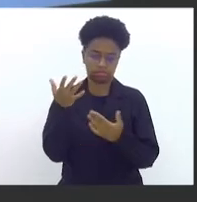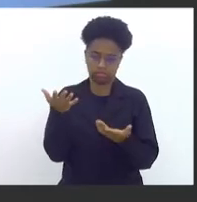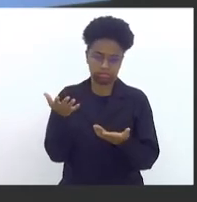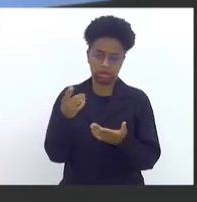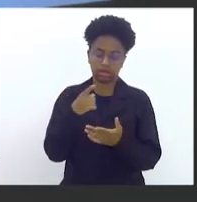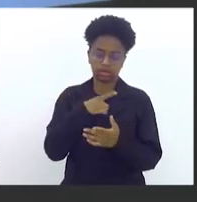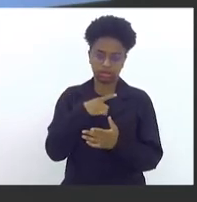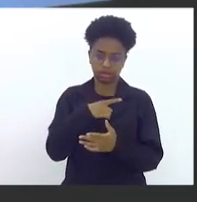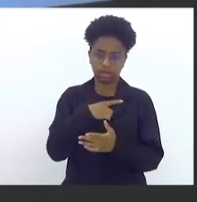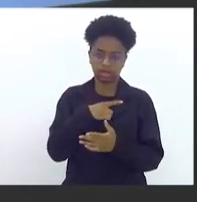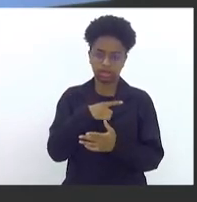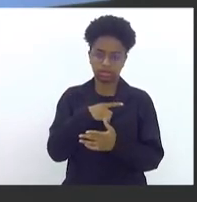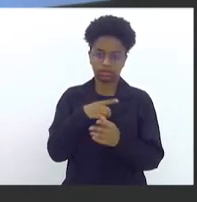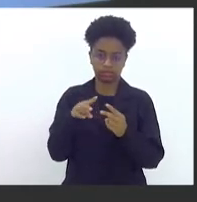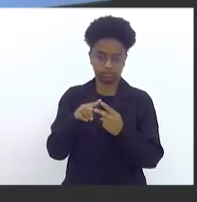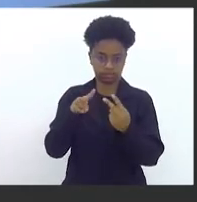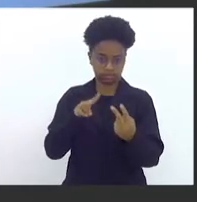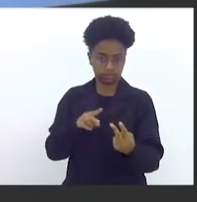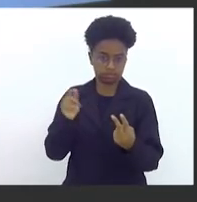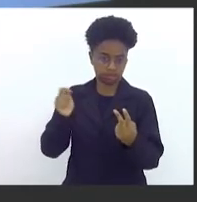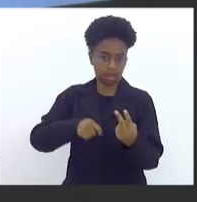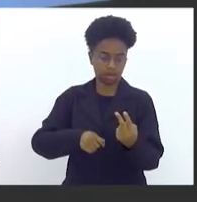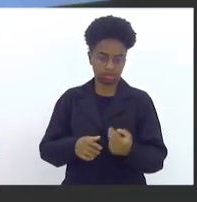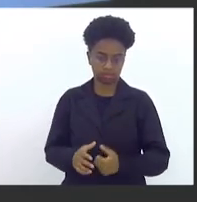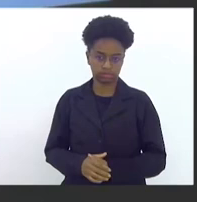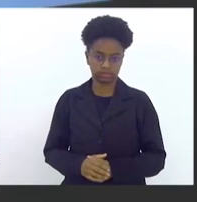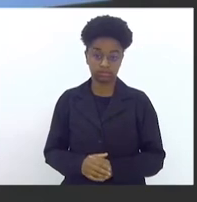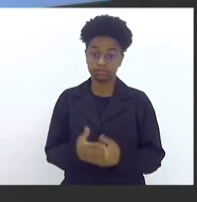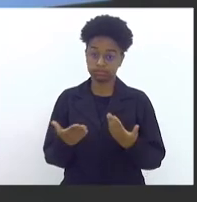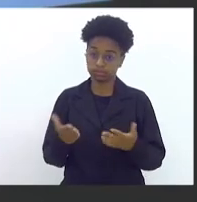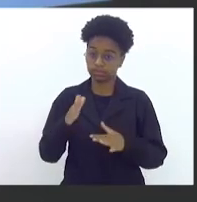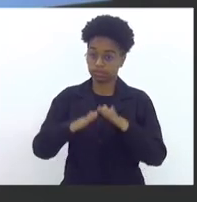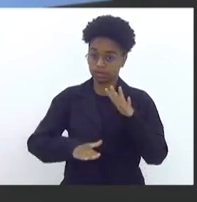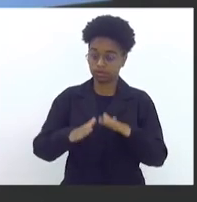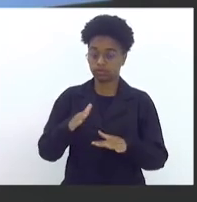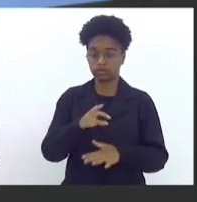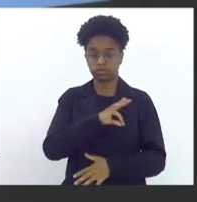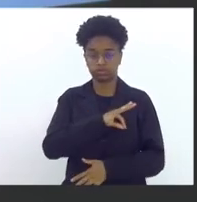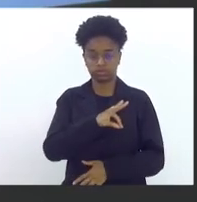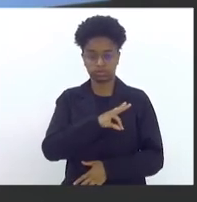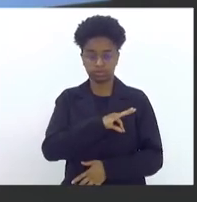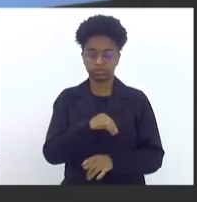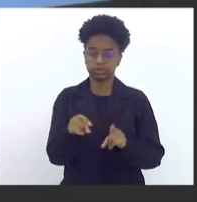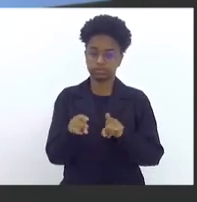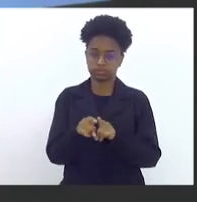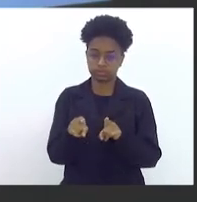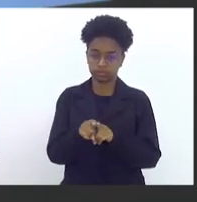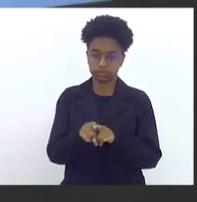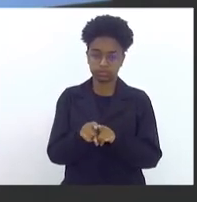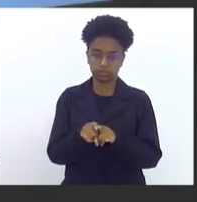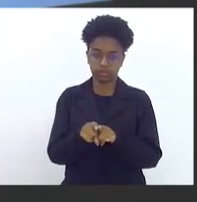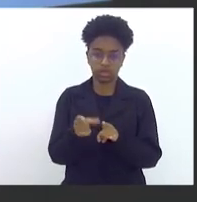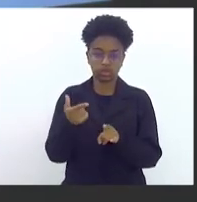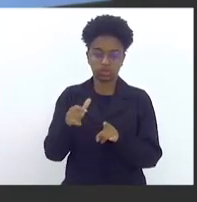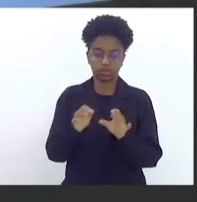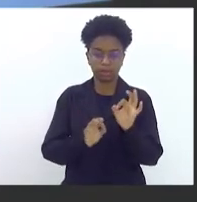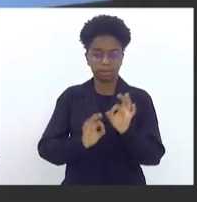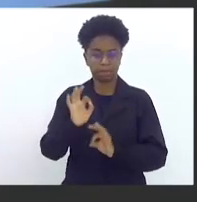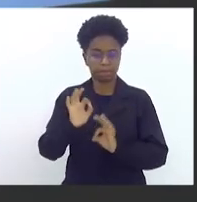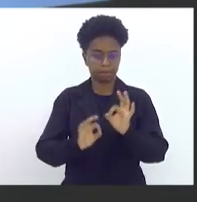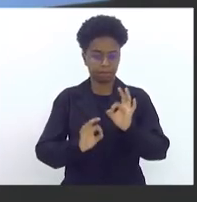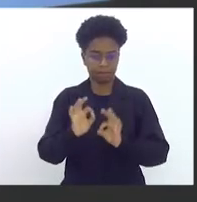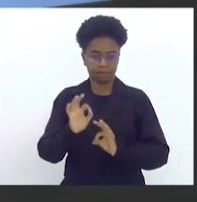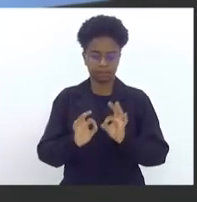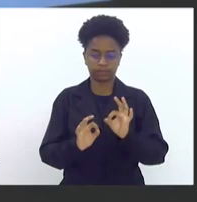tem um canal online para isso né E talvez nossos policiais também e os promotores não estejam preparados